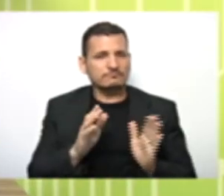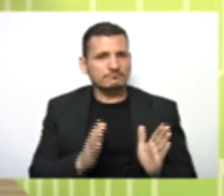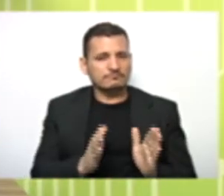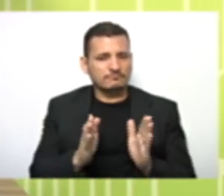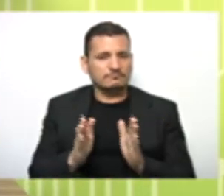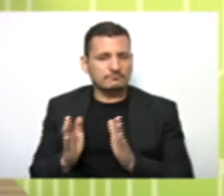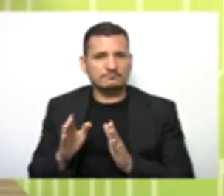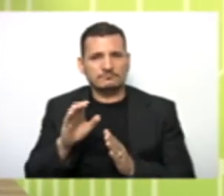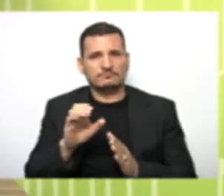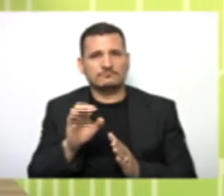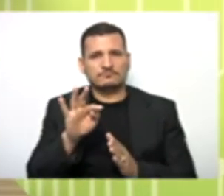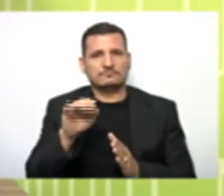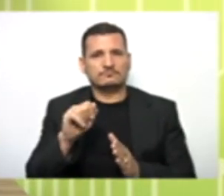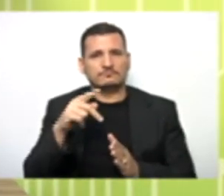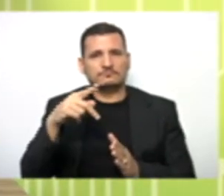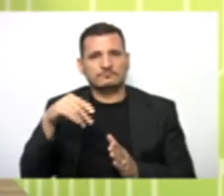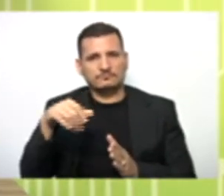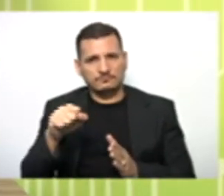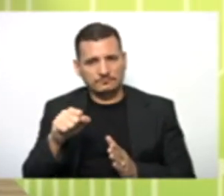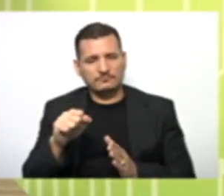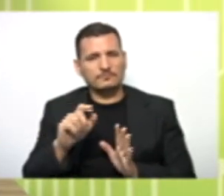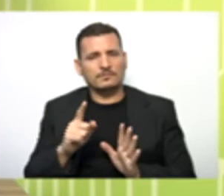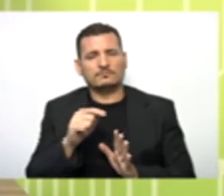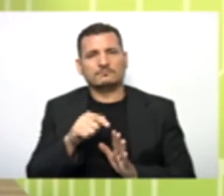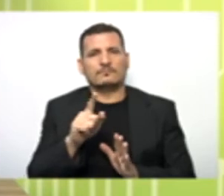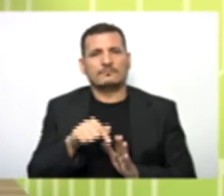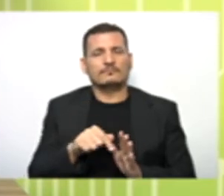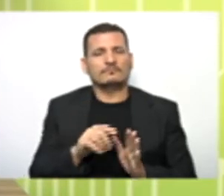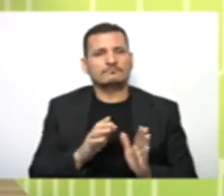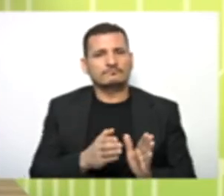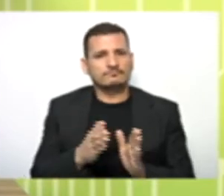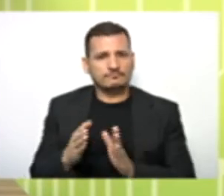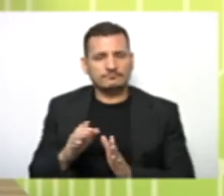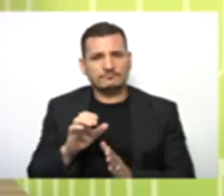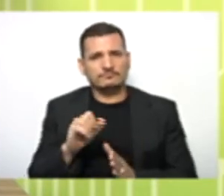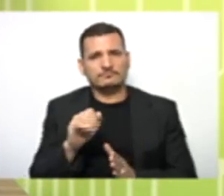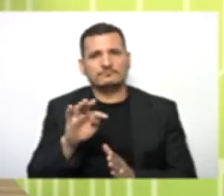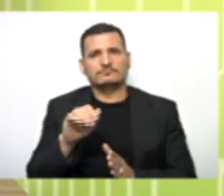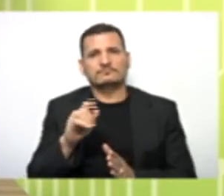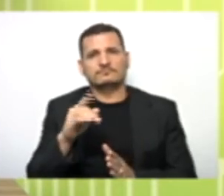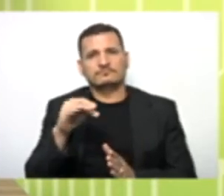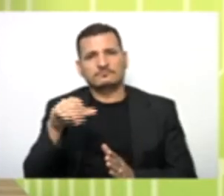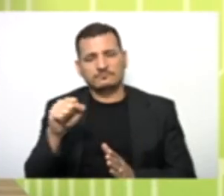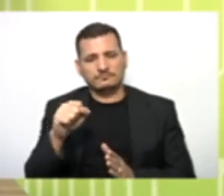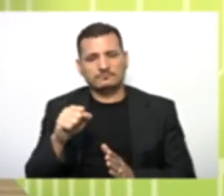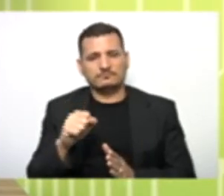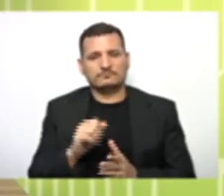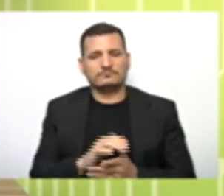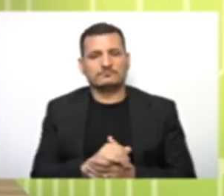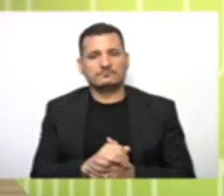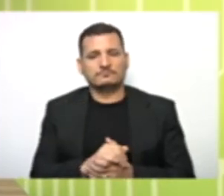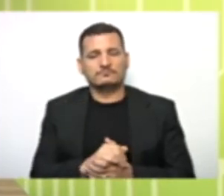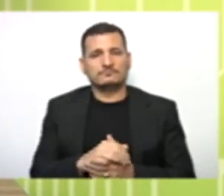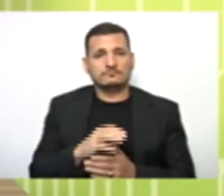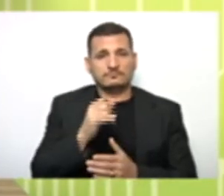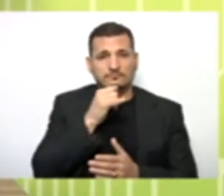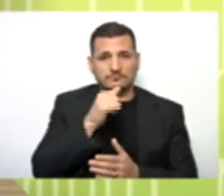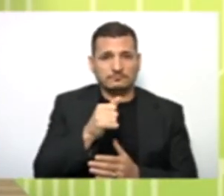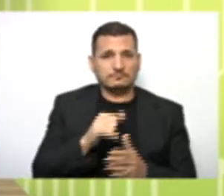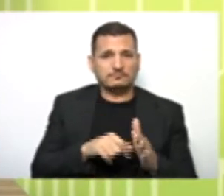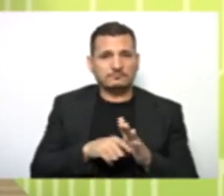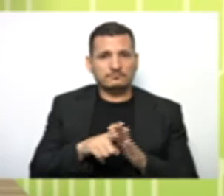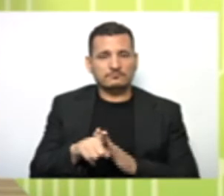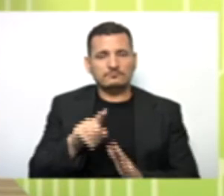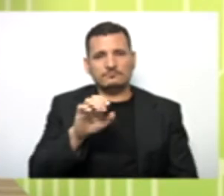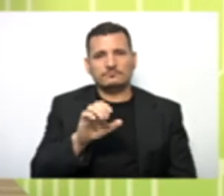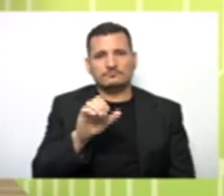foi a dos estados, né, de um processo. Então, só para a gente alinhar, quando a gente pergunta as etapas do